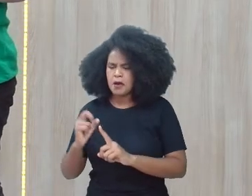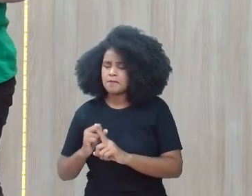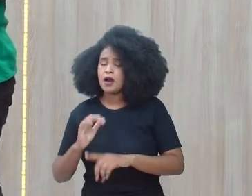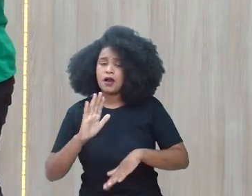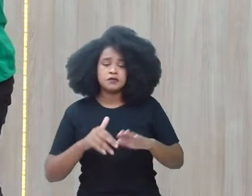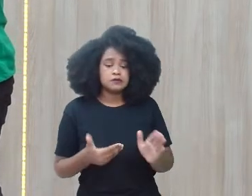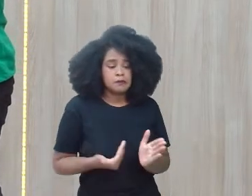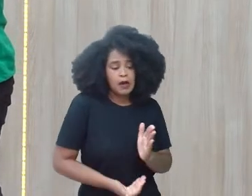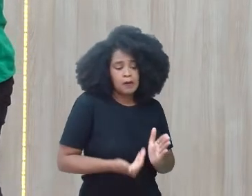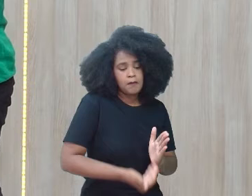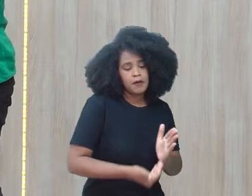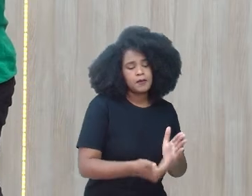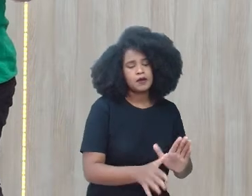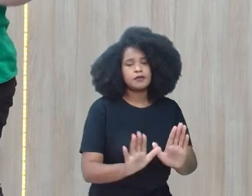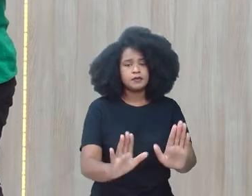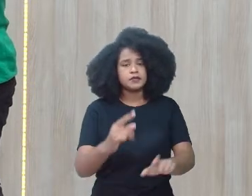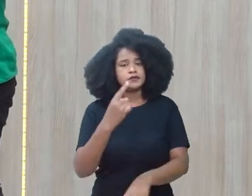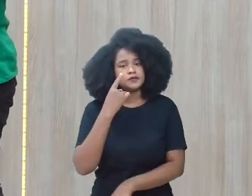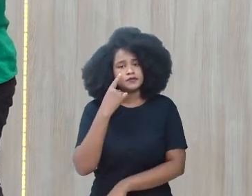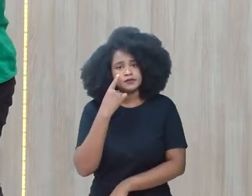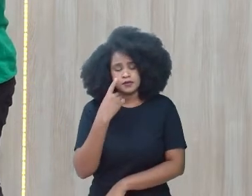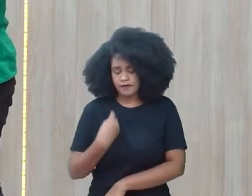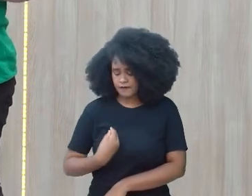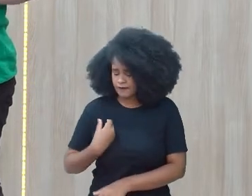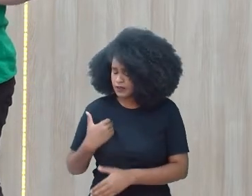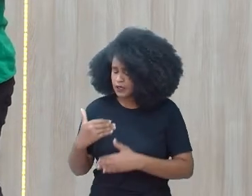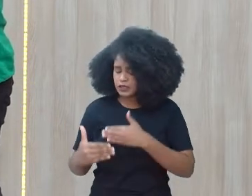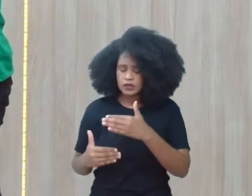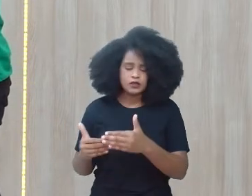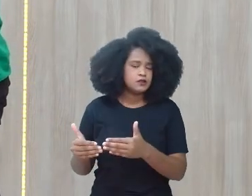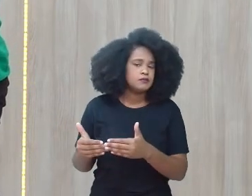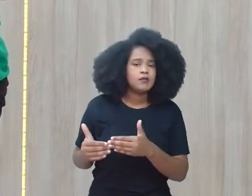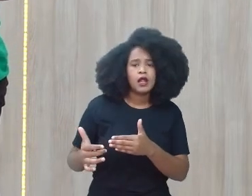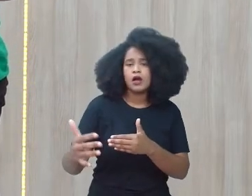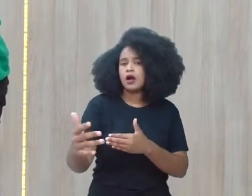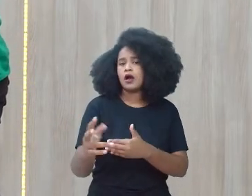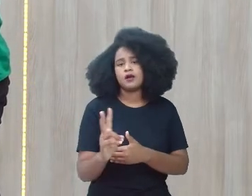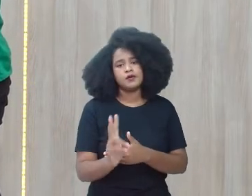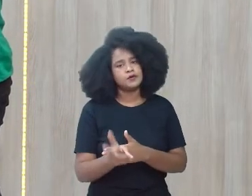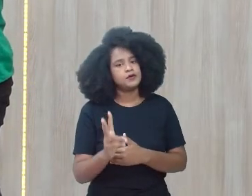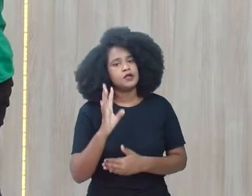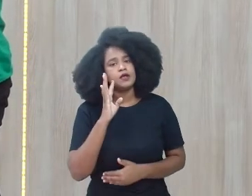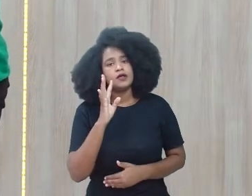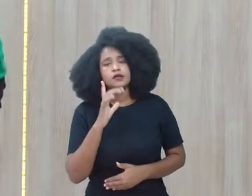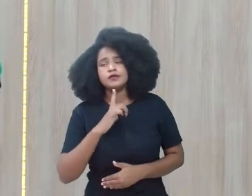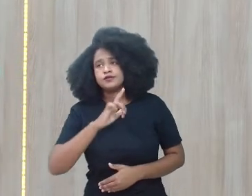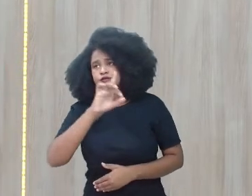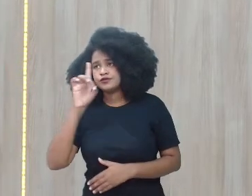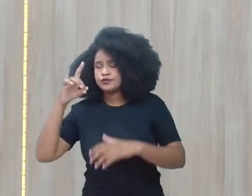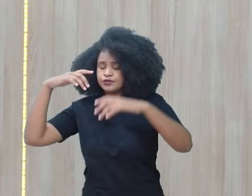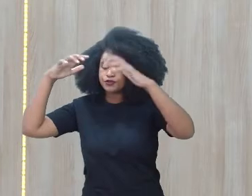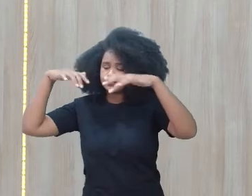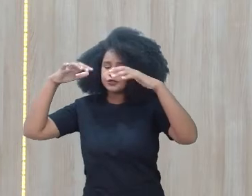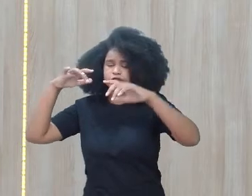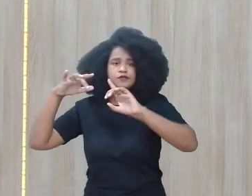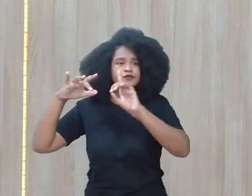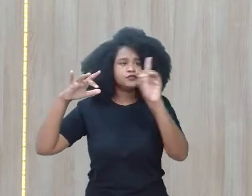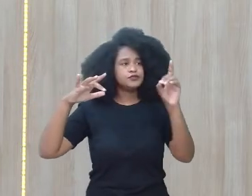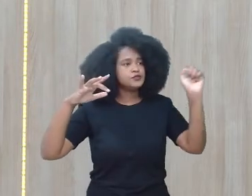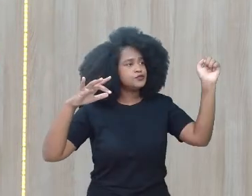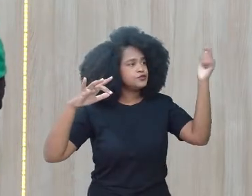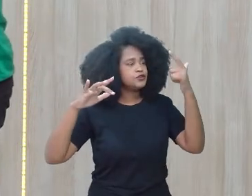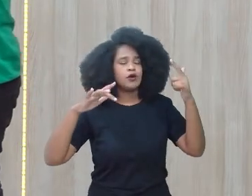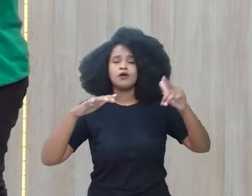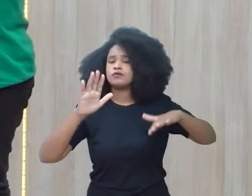que não, mas a nossa vida, ela segue e isso é legal. Tem dia que chove, tem dia que faz sol e